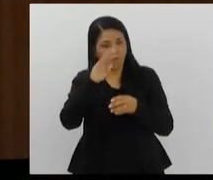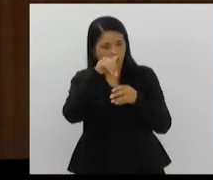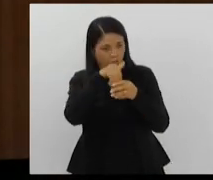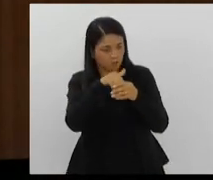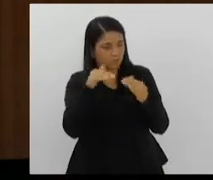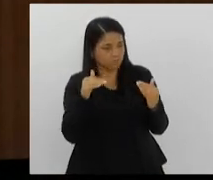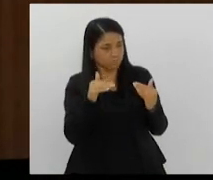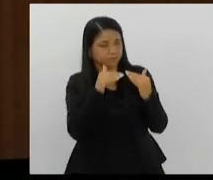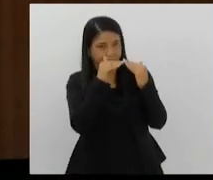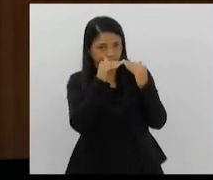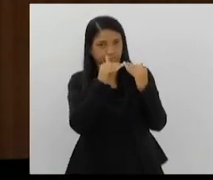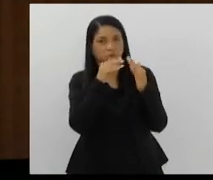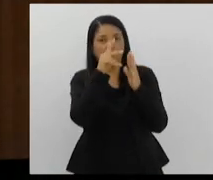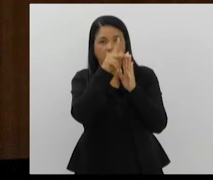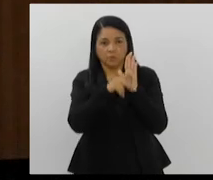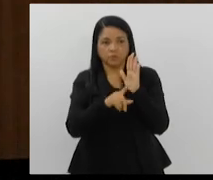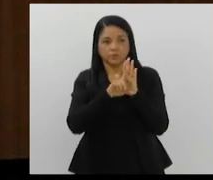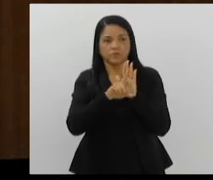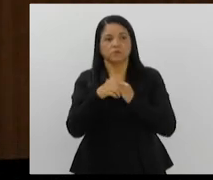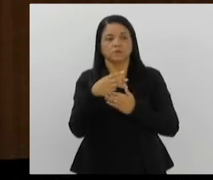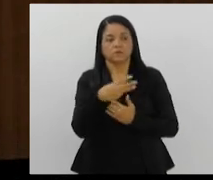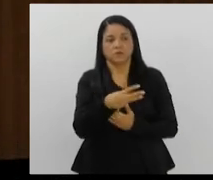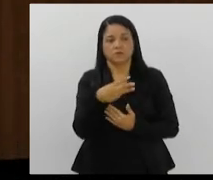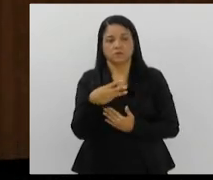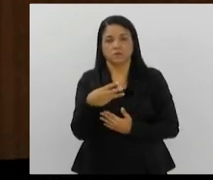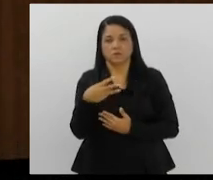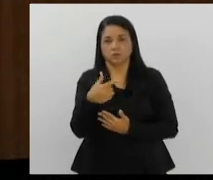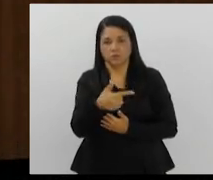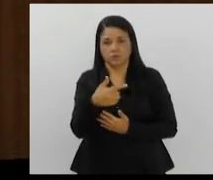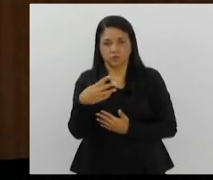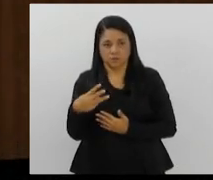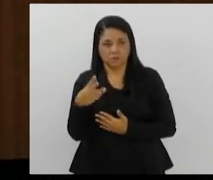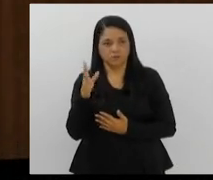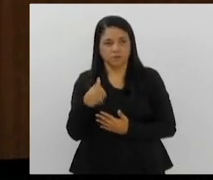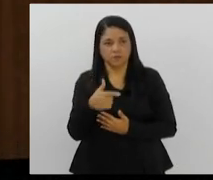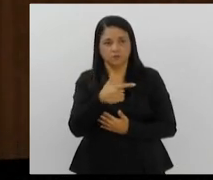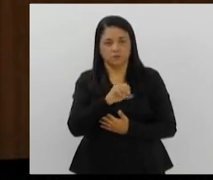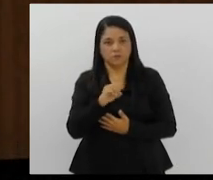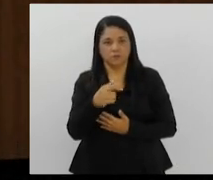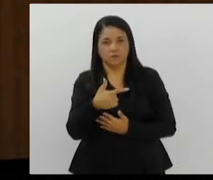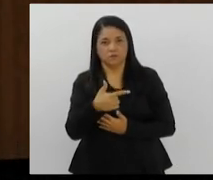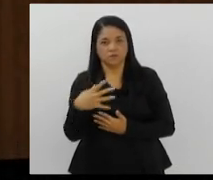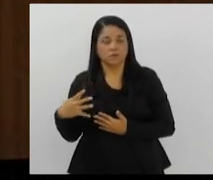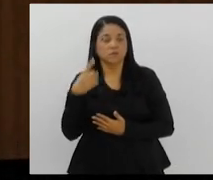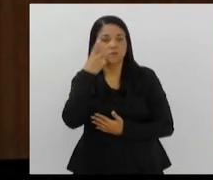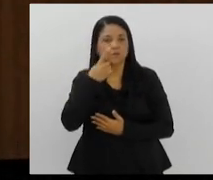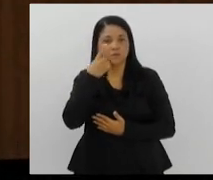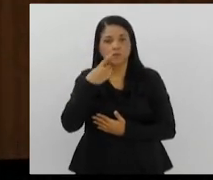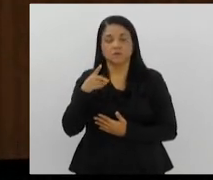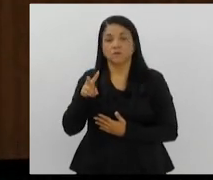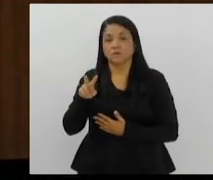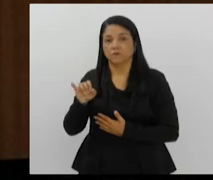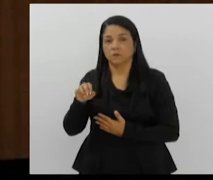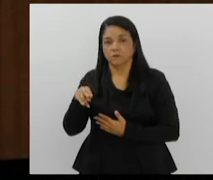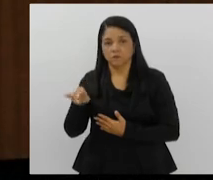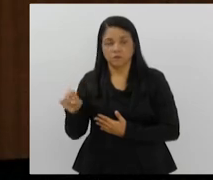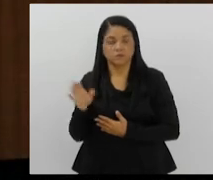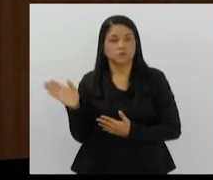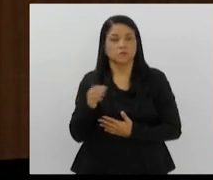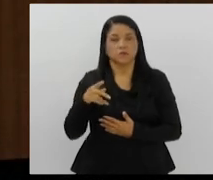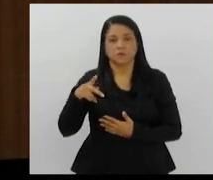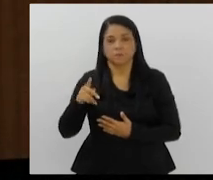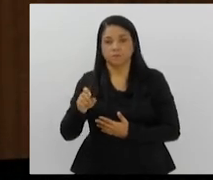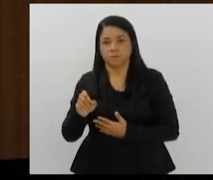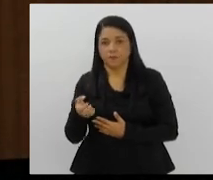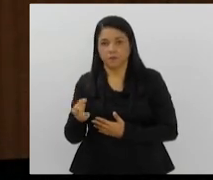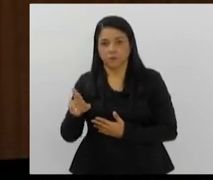esse projeto 3323, dos deputados Pedro Ricardo e Vinícius Cosolino, que querem,